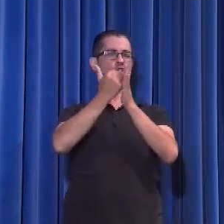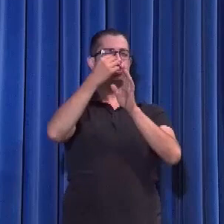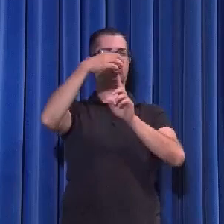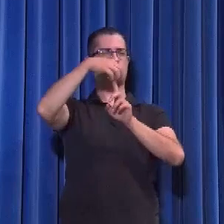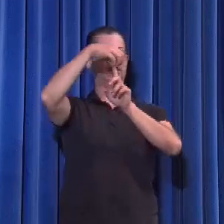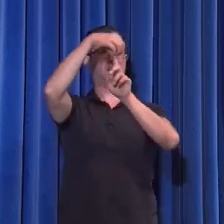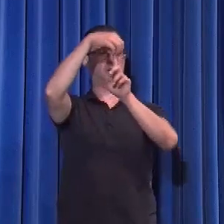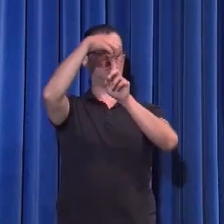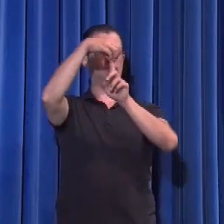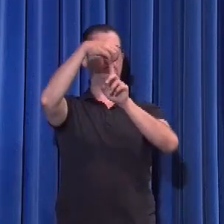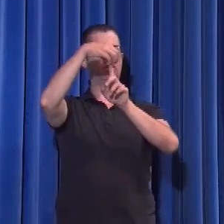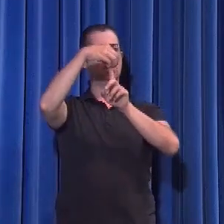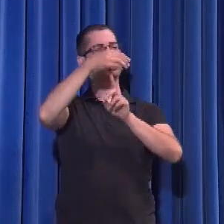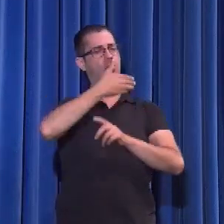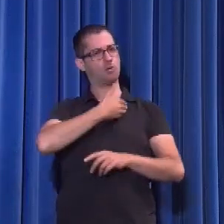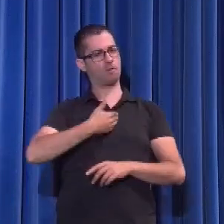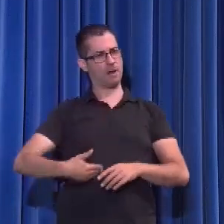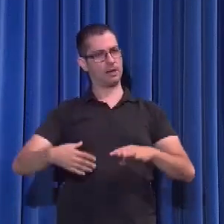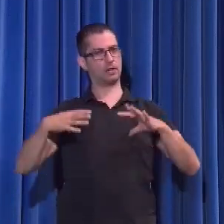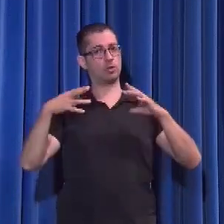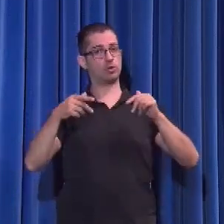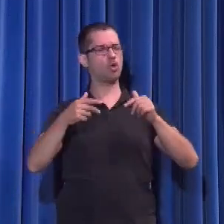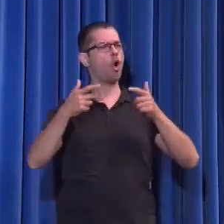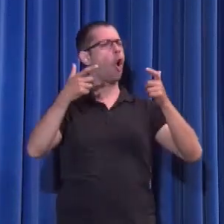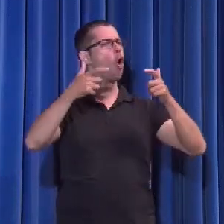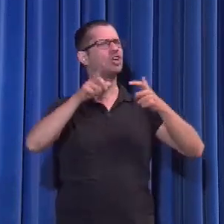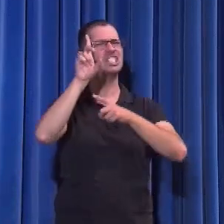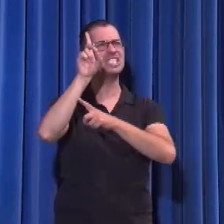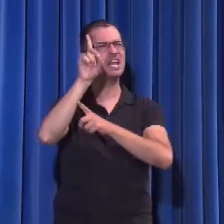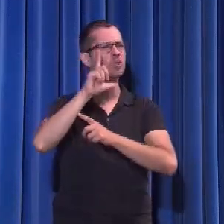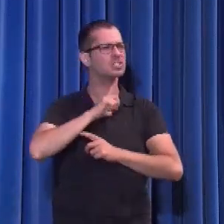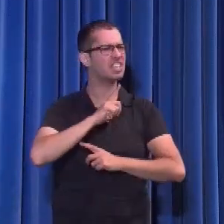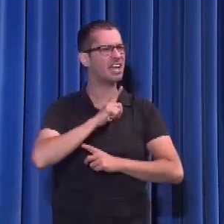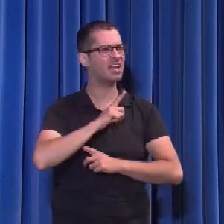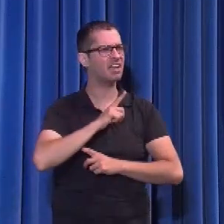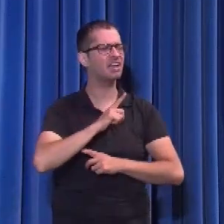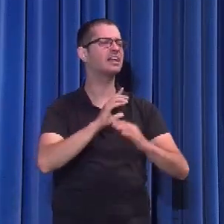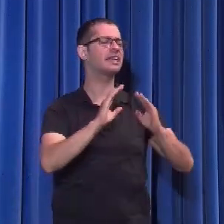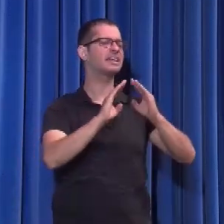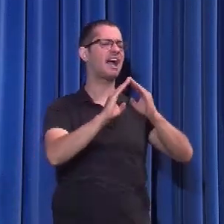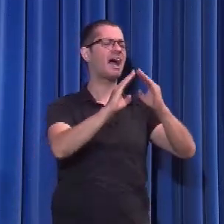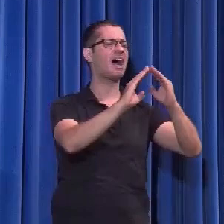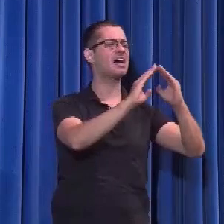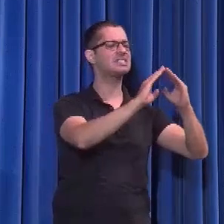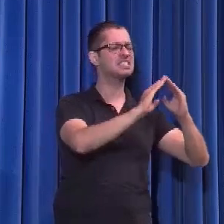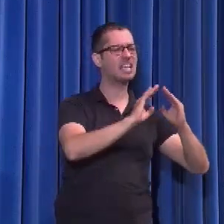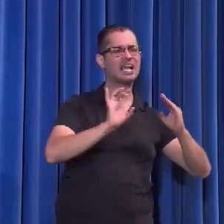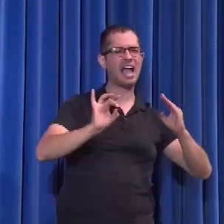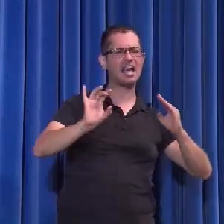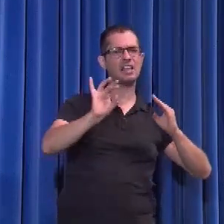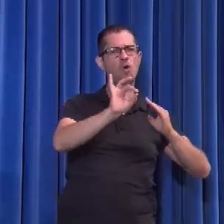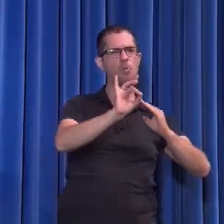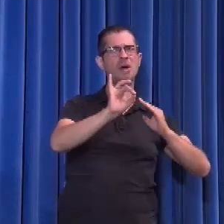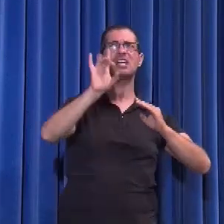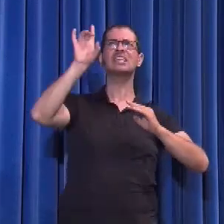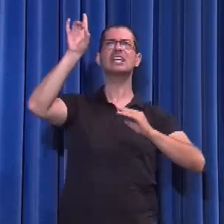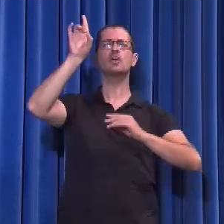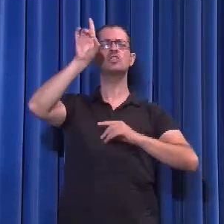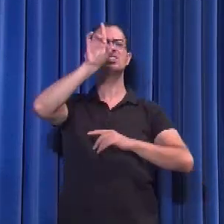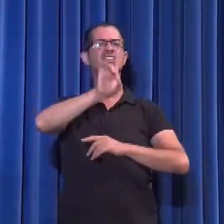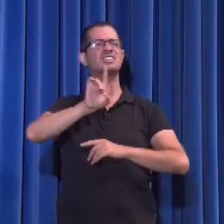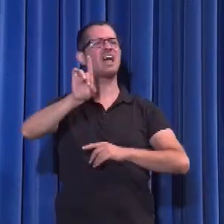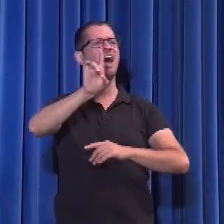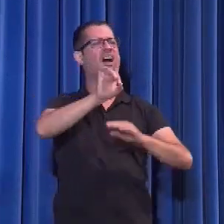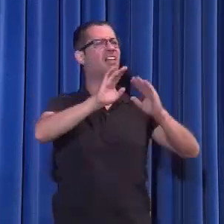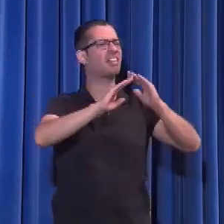todos. Onde está Deus? Nas casas. Onde está Deus? Nas igrejas, que